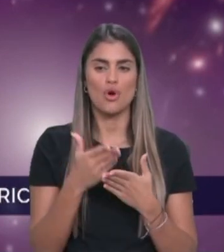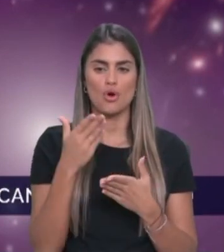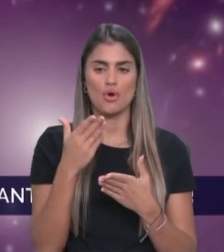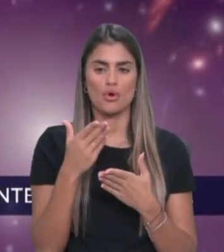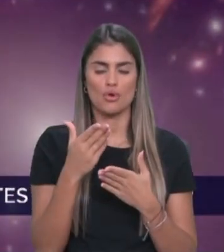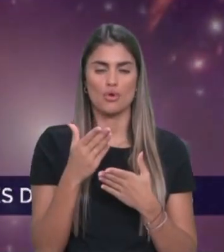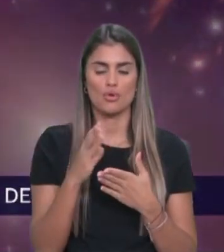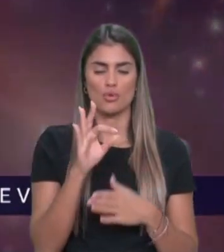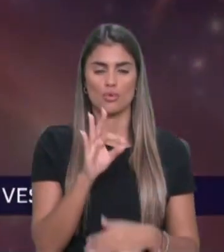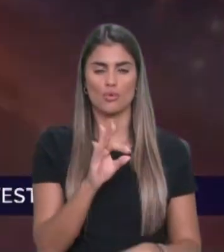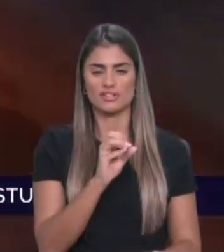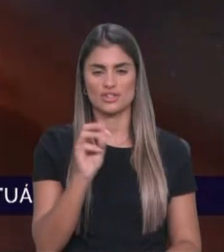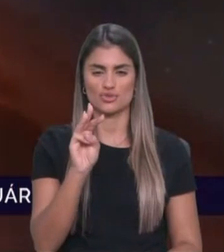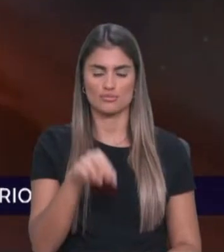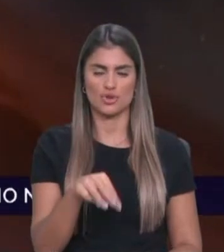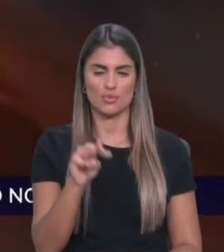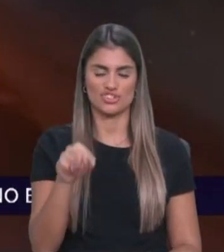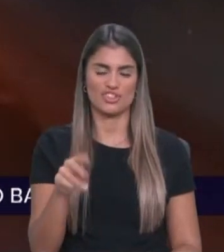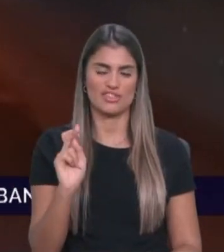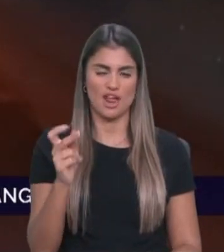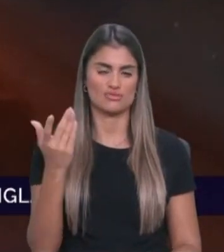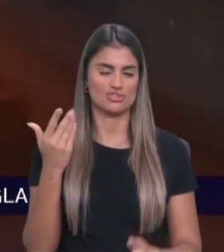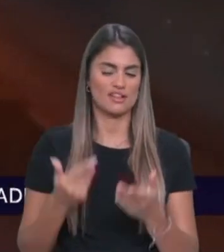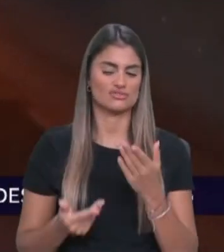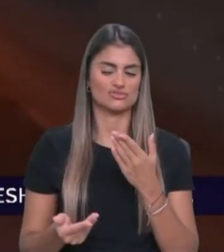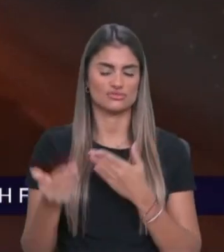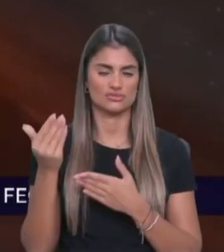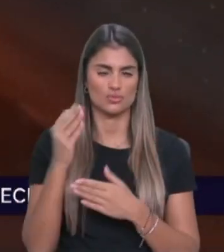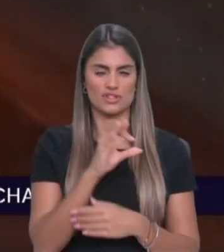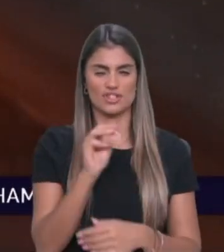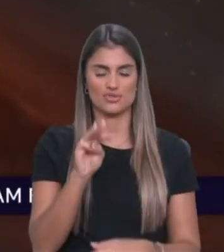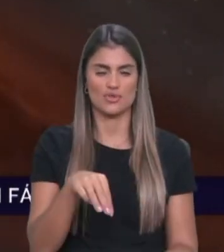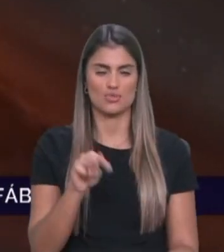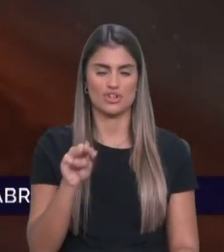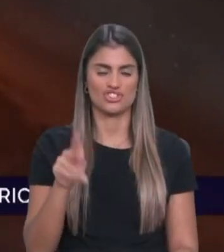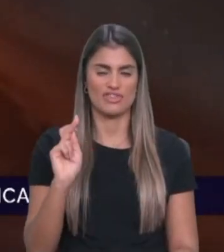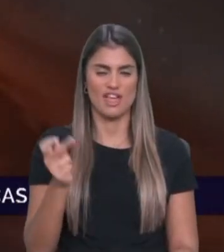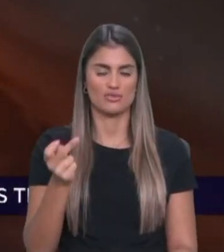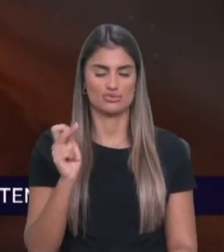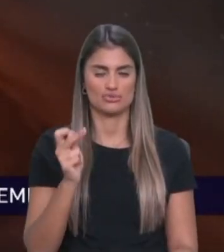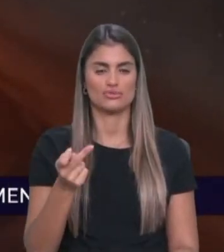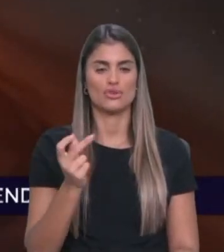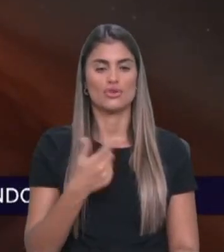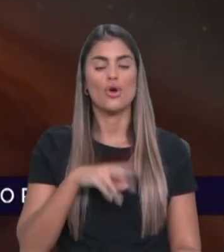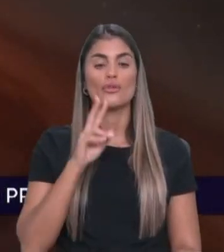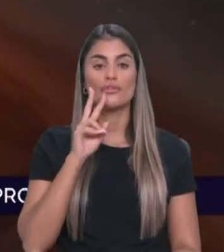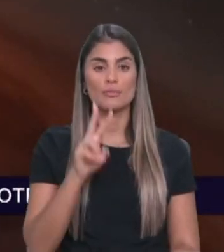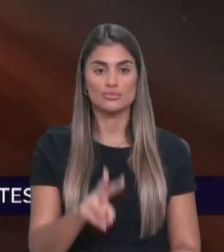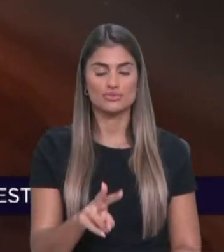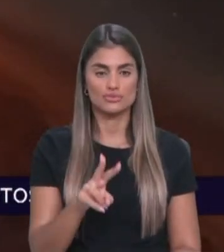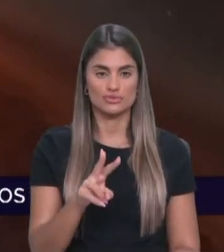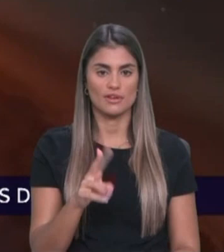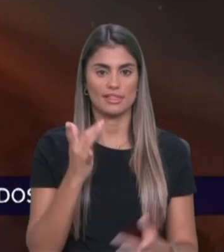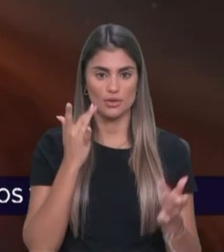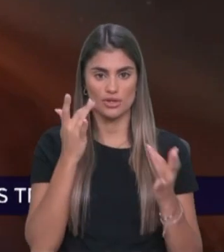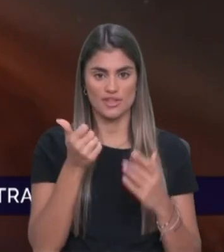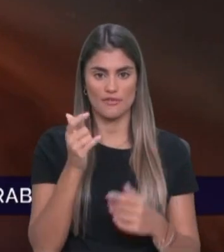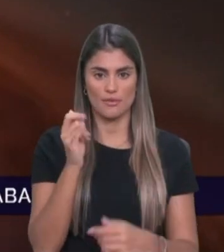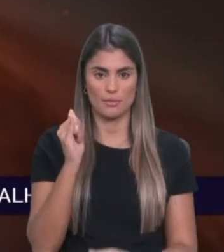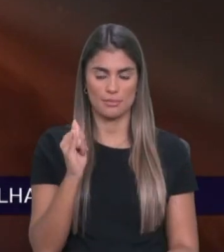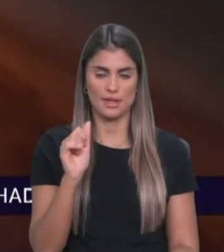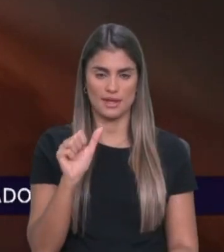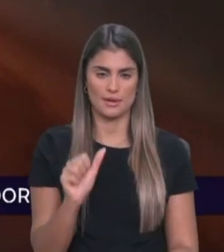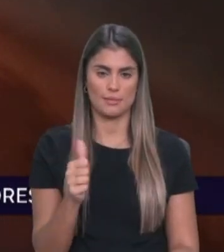de 400 milhões de anos na altura. 400 milhões de anos. E quando nós olhamos para a própria teoria de Big Bang, que explica